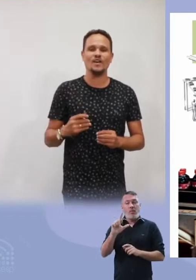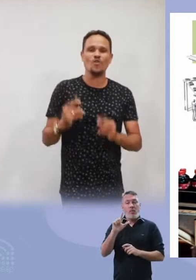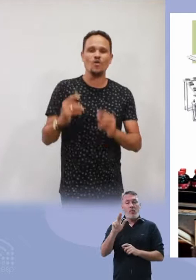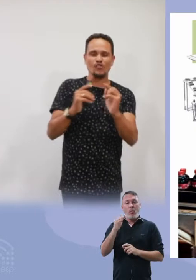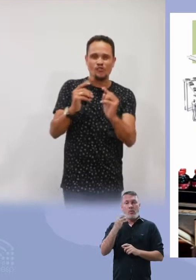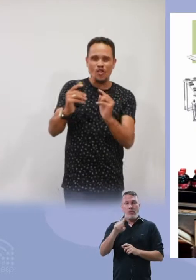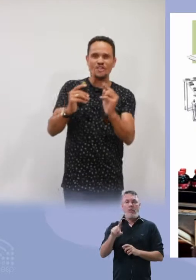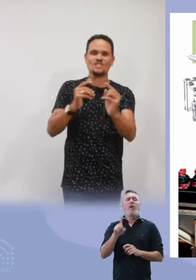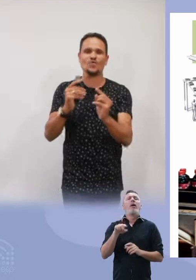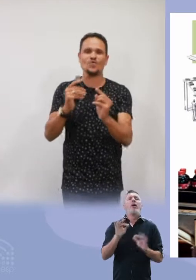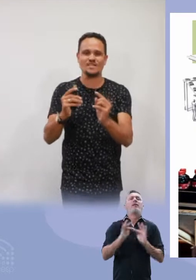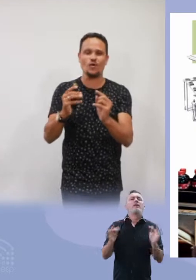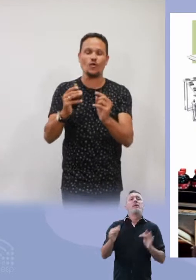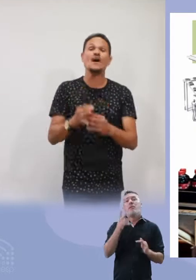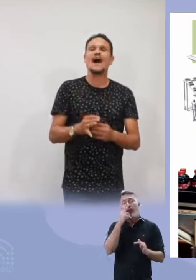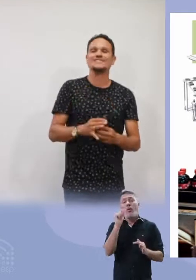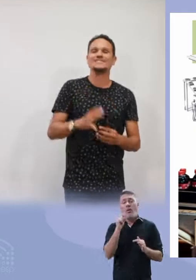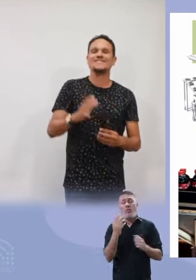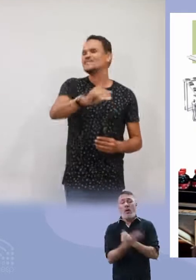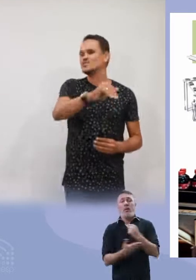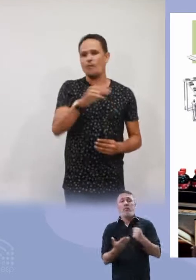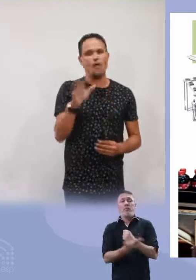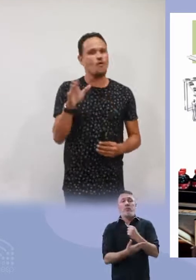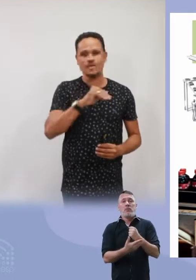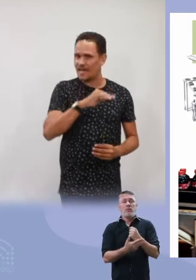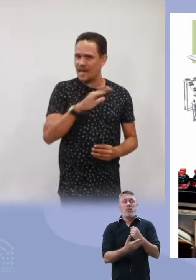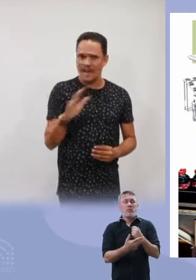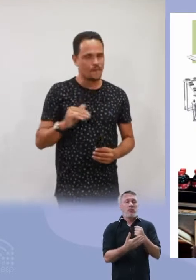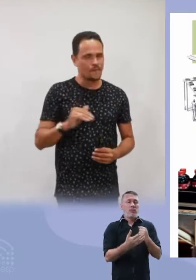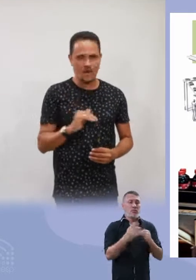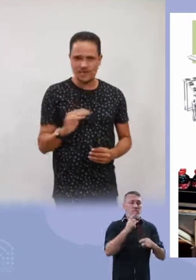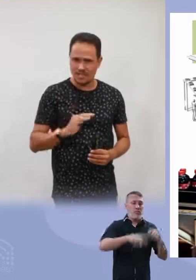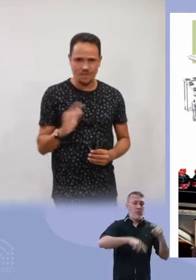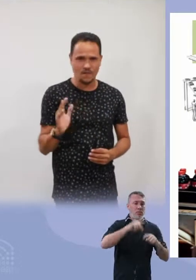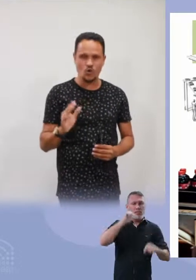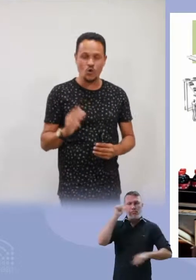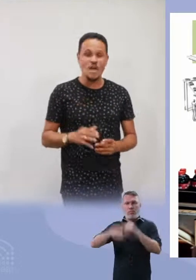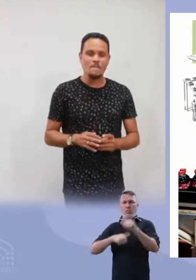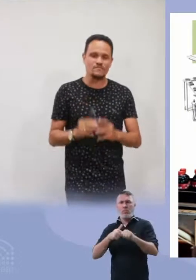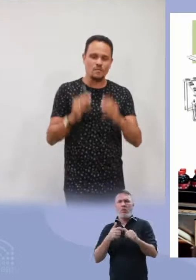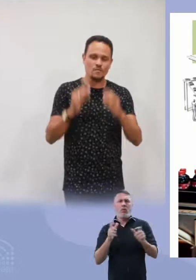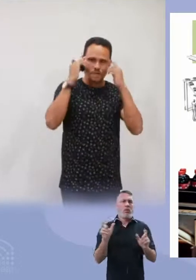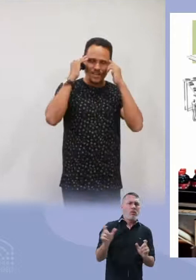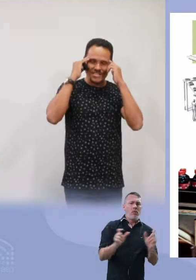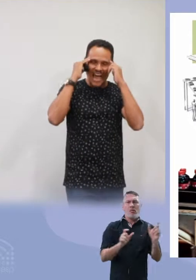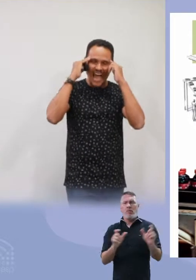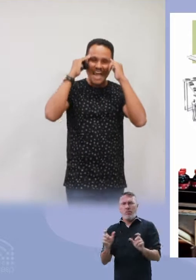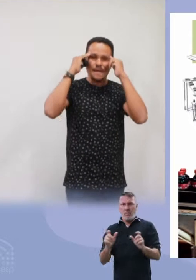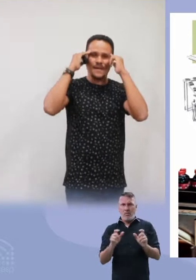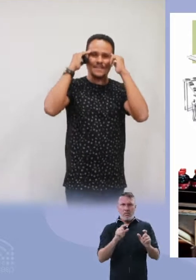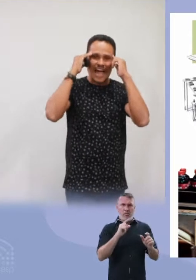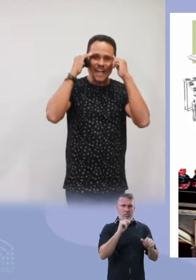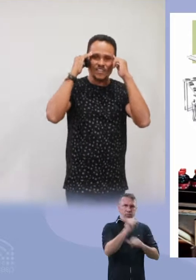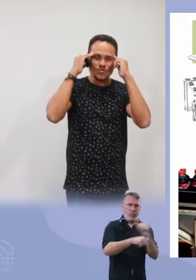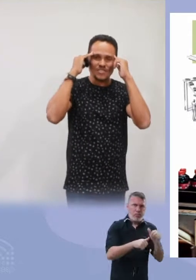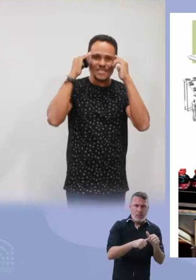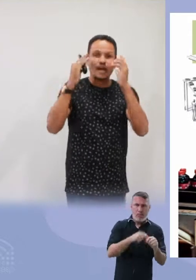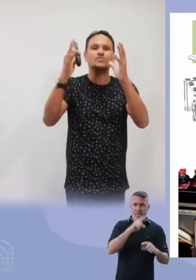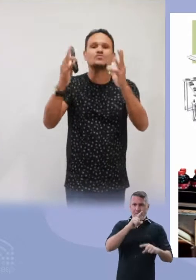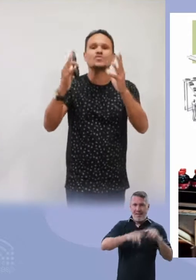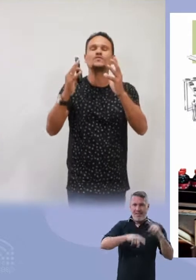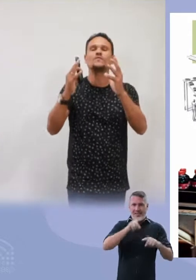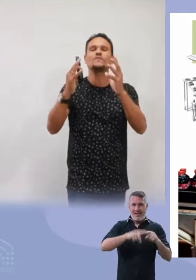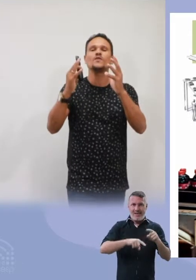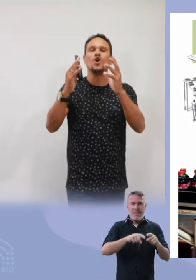maquinofatureira. Quando foi que isso aconteceu? As datas pouco interessam para nós aqui, meu aluno, mas vamos imaginar metade do